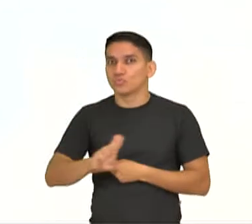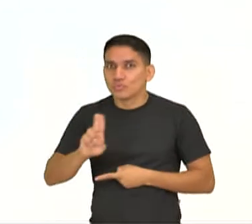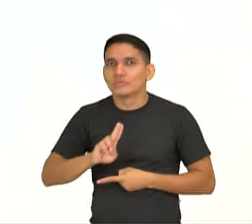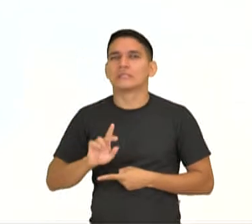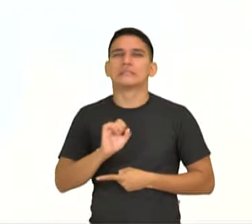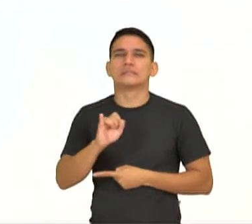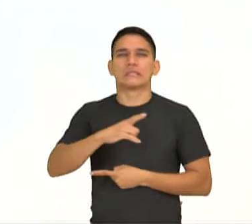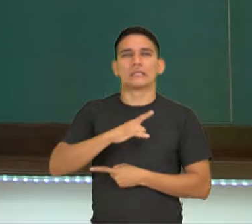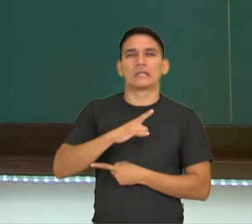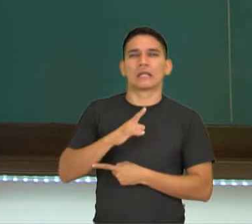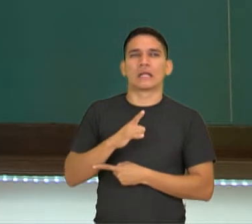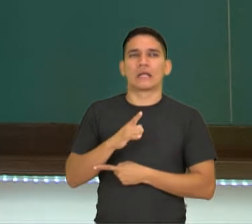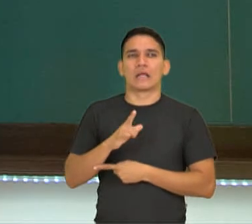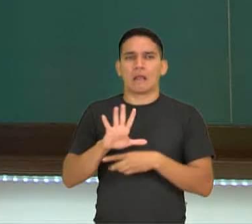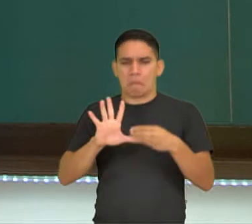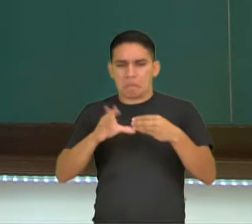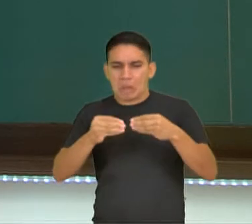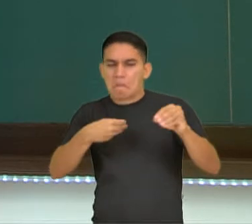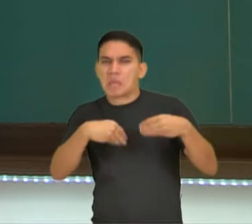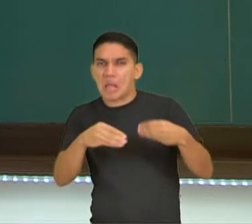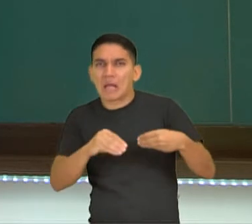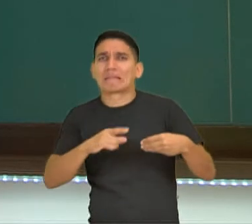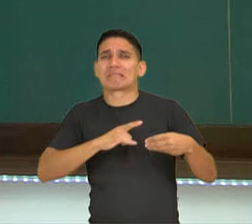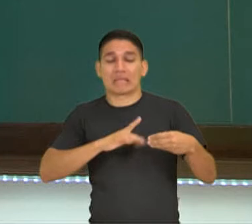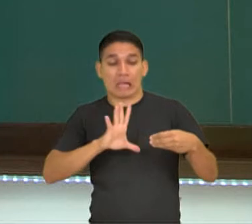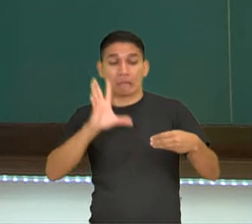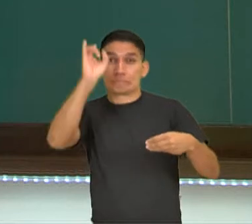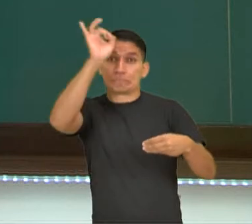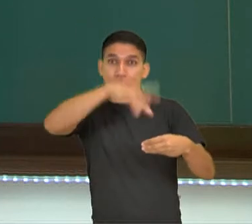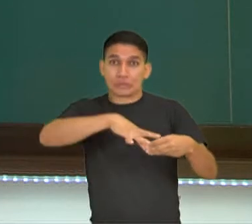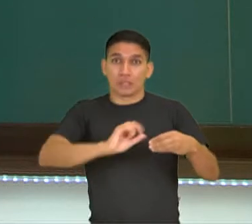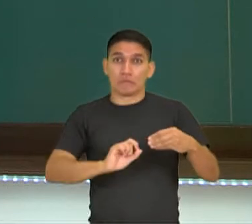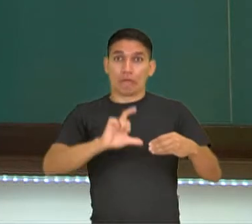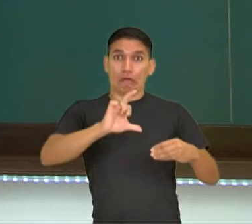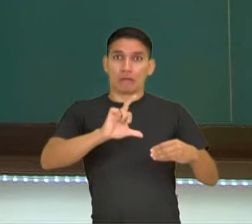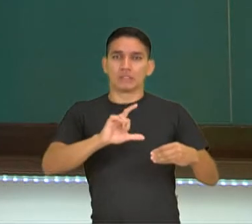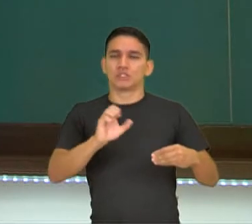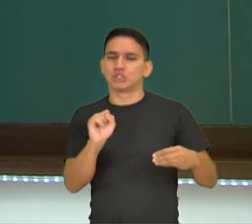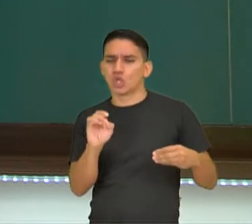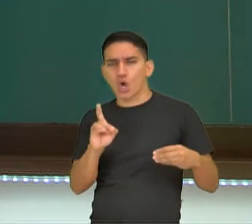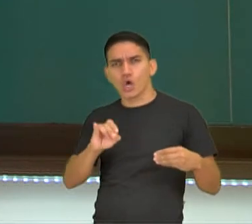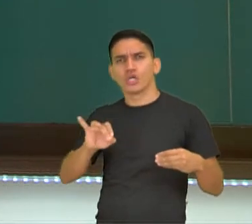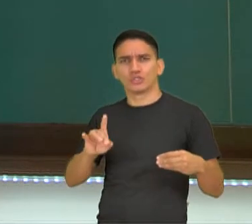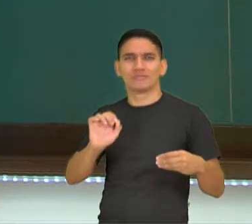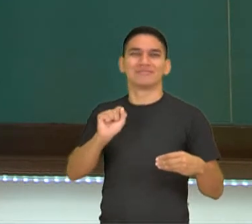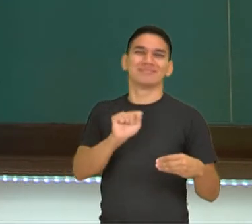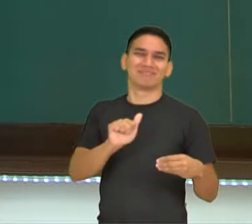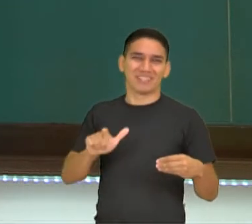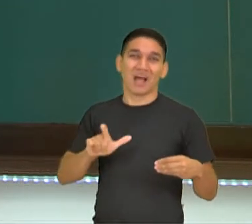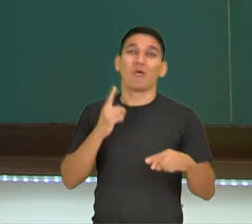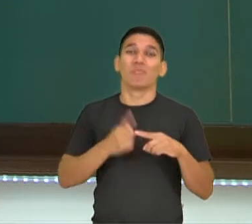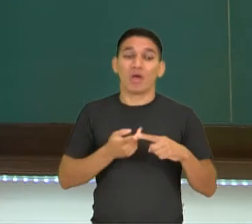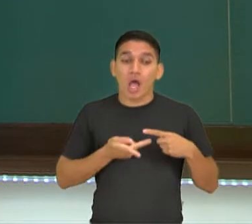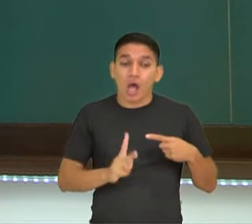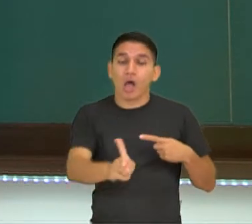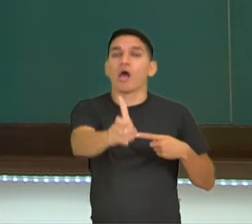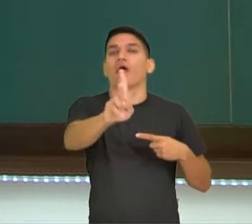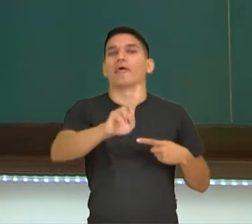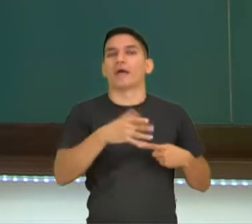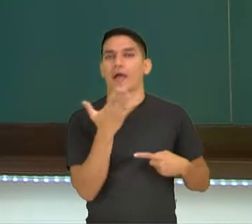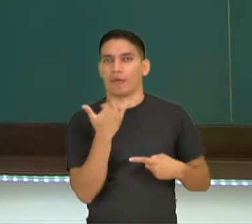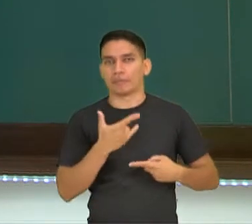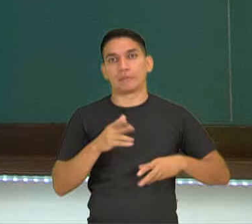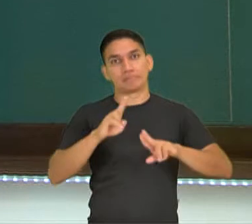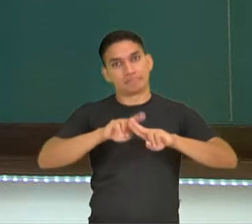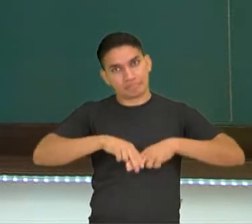que vem em lata fechado assim, tem muito sal, muito sódio para manter e conservar o alimento. Então, precisamos cuidar com